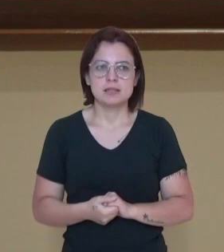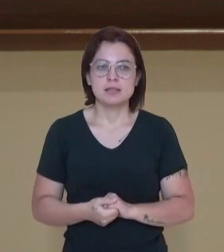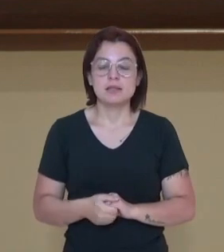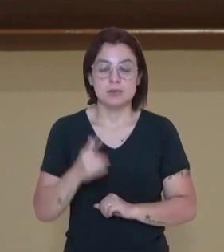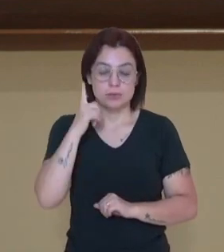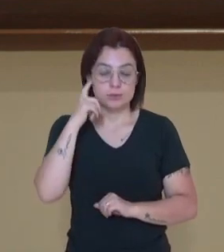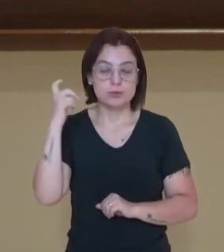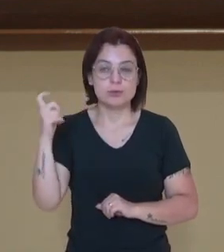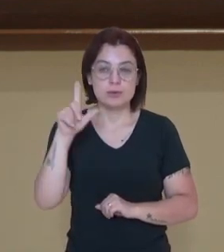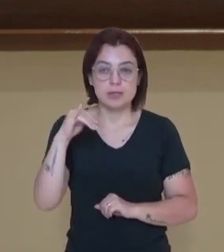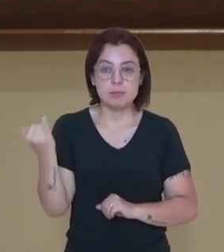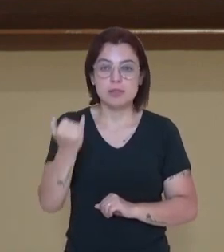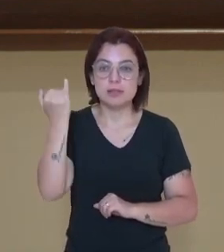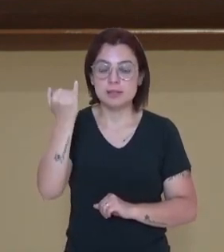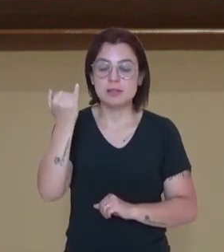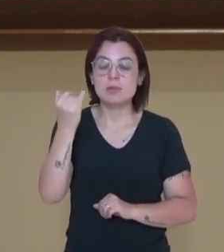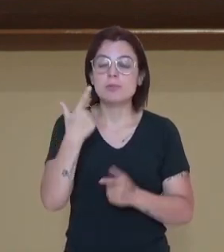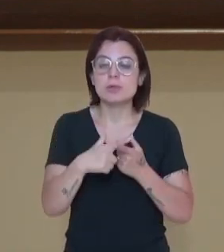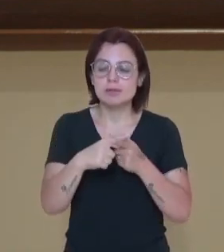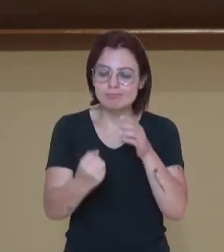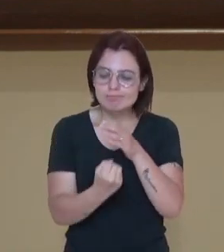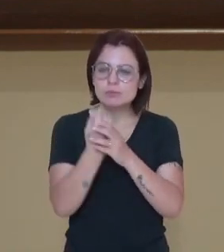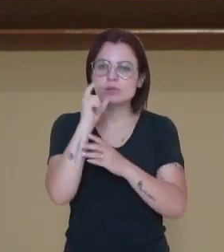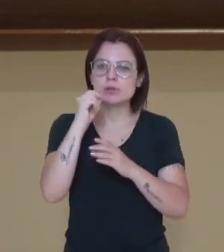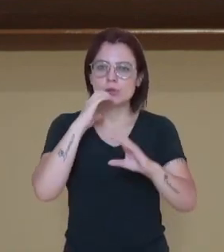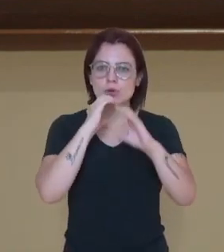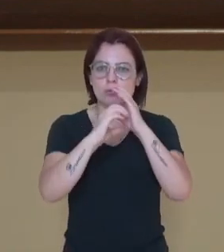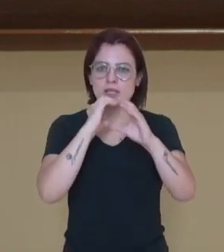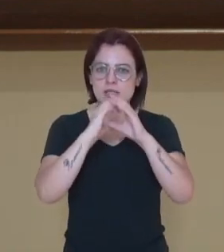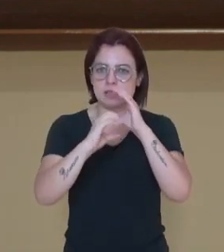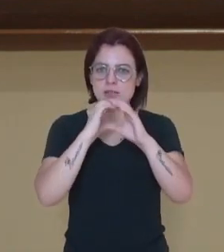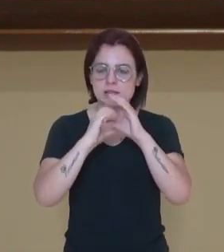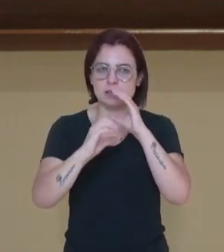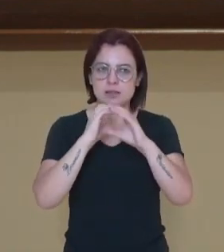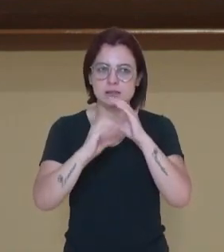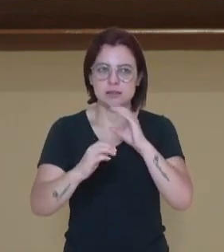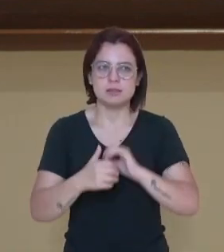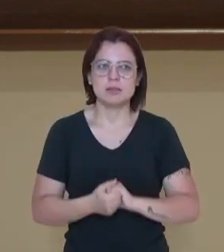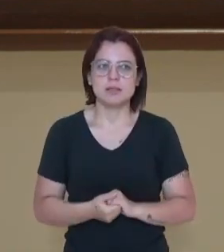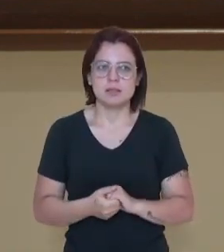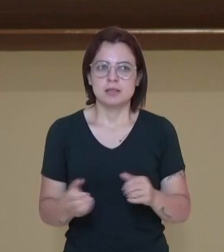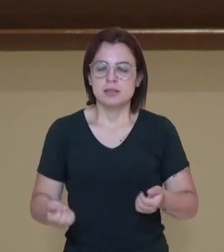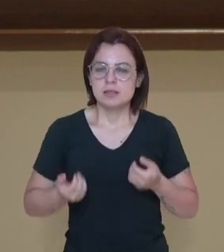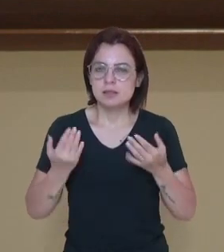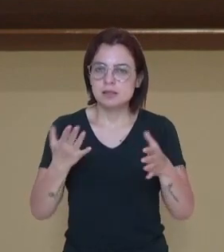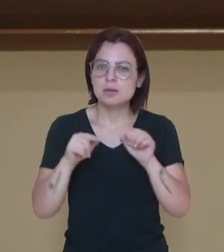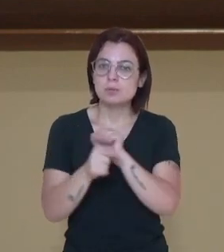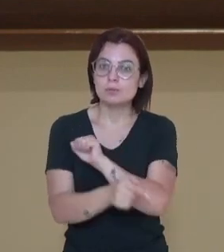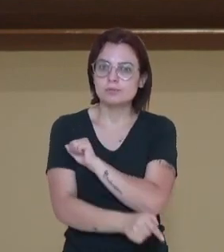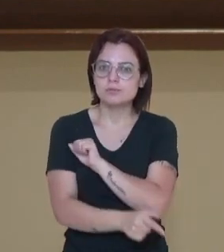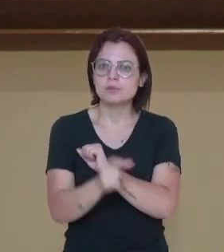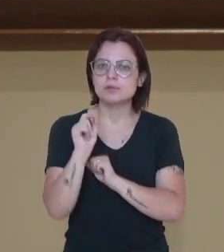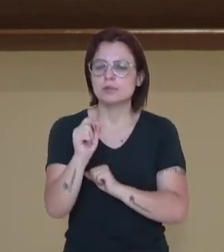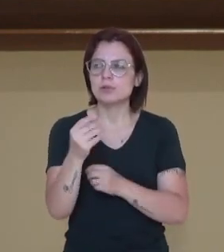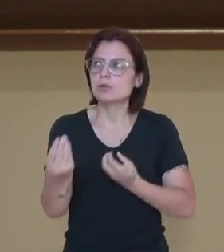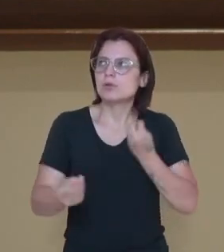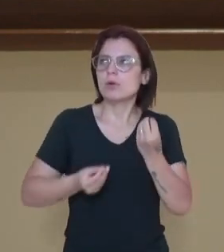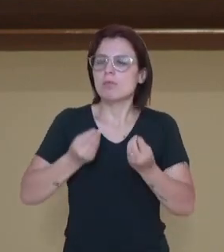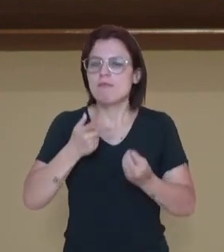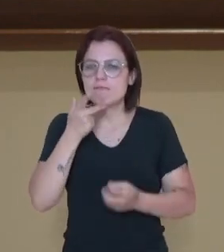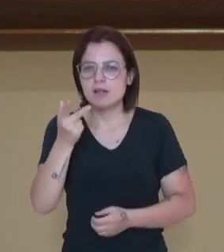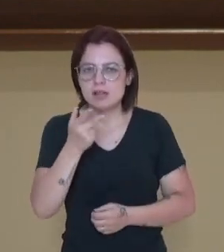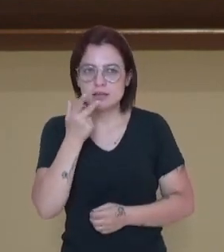importante para estabelecer comunicação entre o homem primitivo. A intensidade com que se